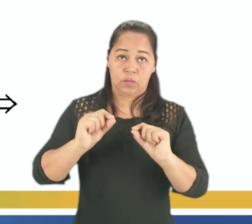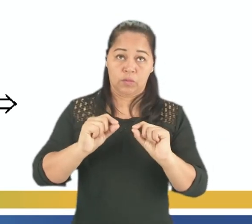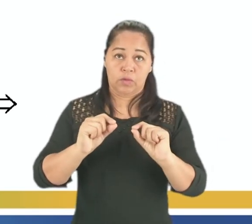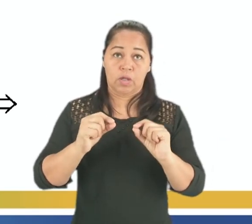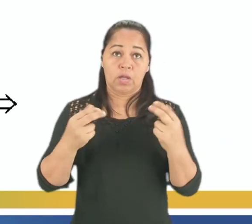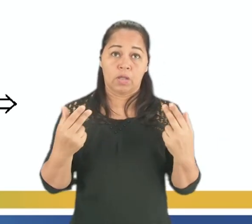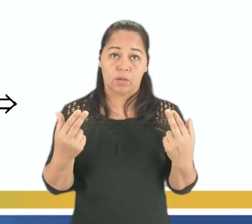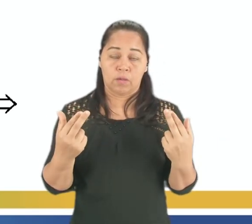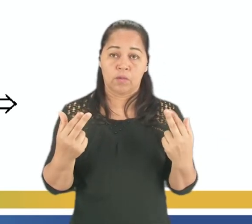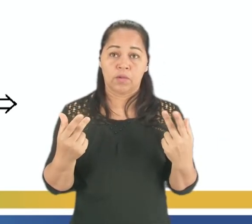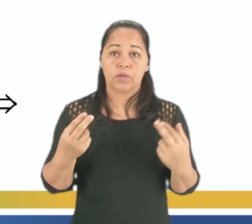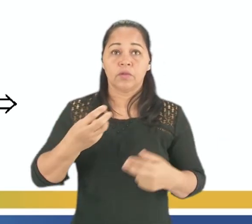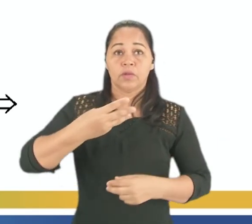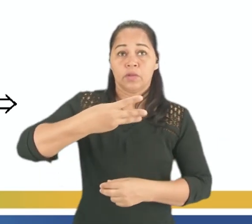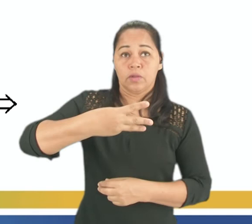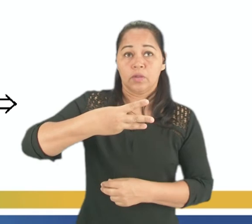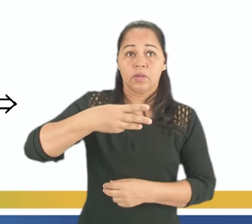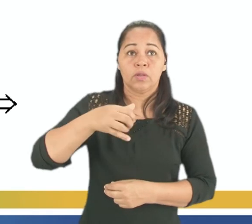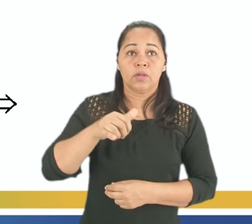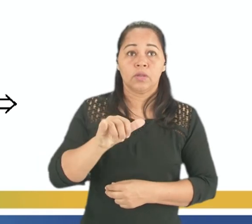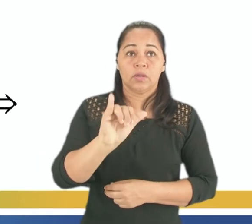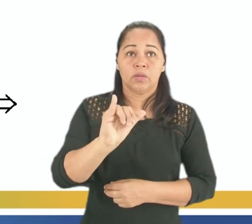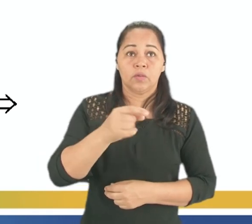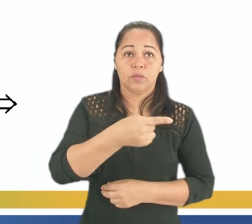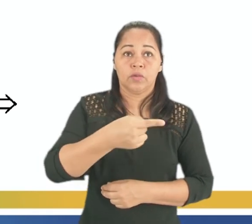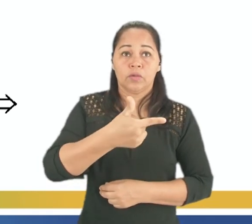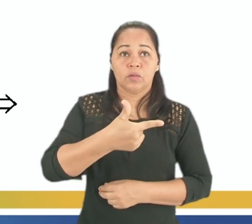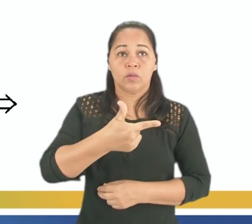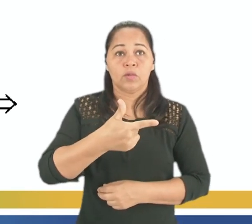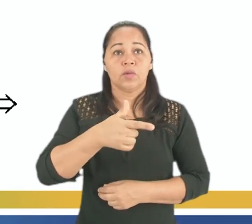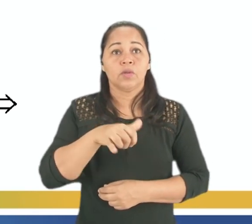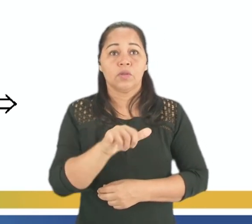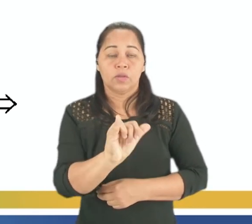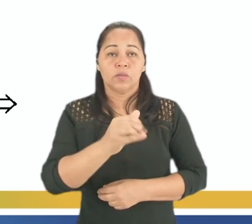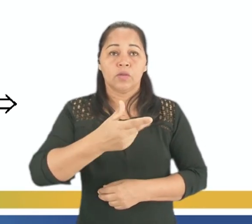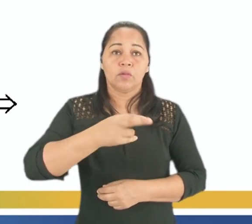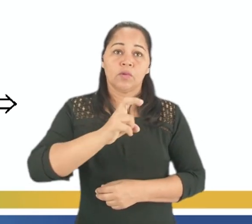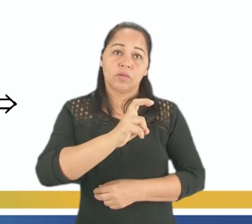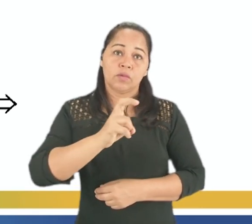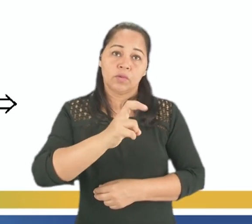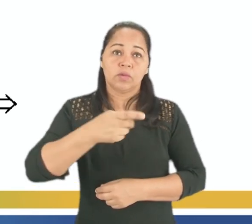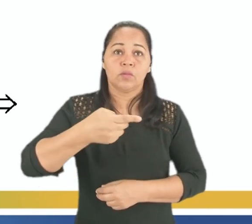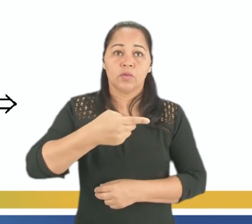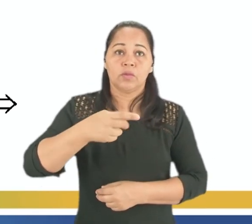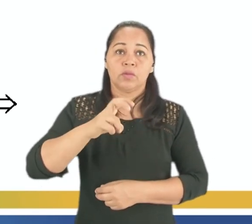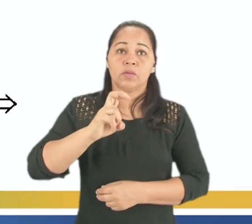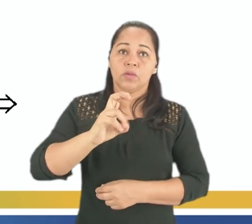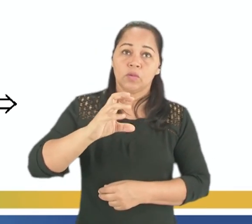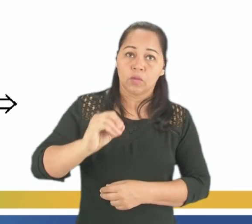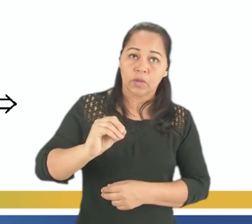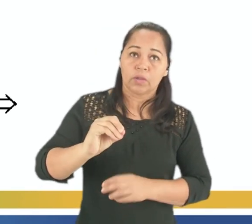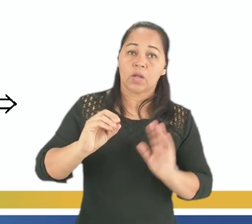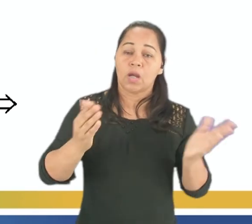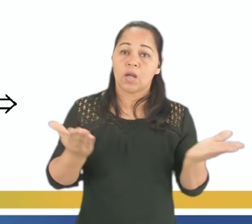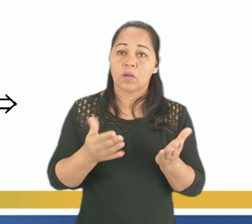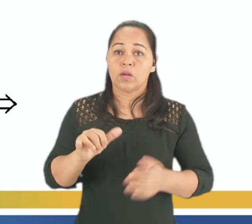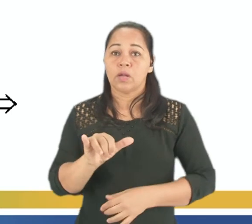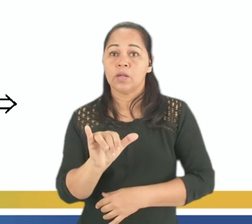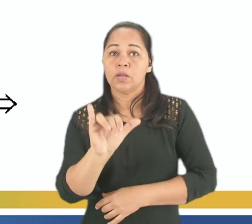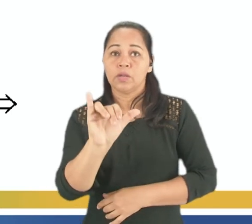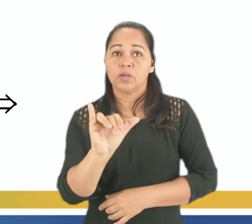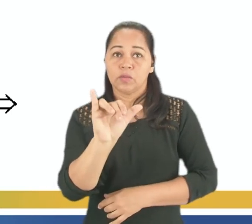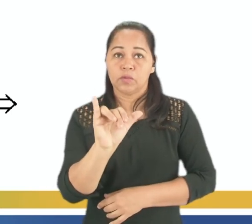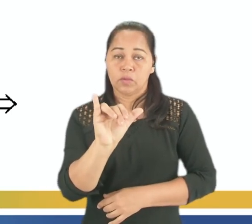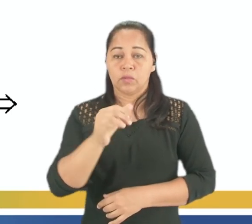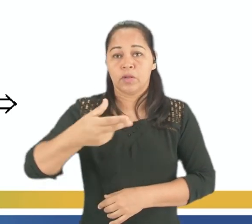igualdade. 3y menos 2y igual a y. E 55 menos 50 é igual a 5. Observe,